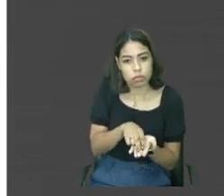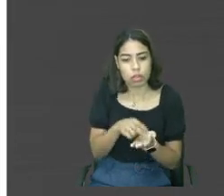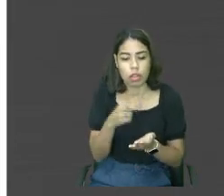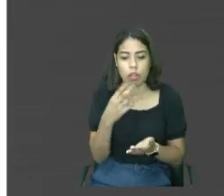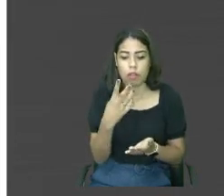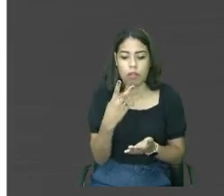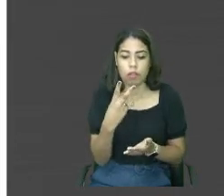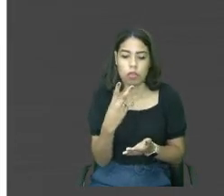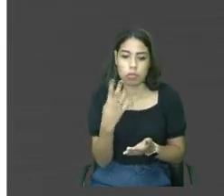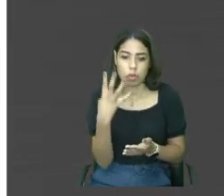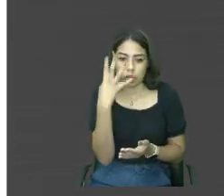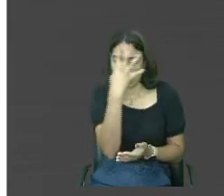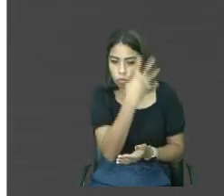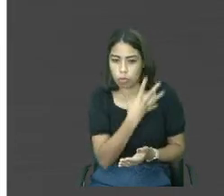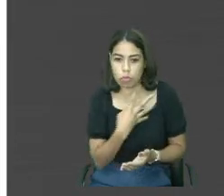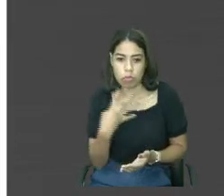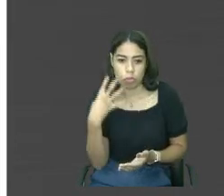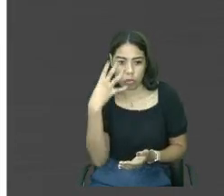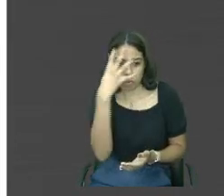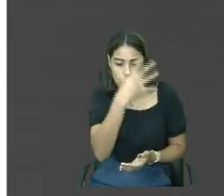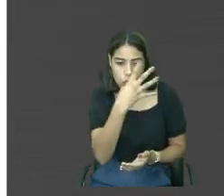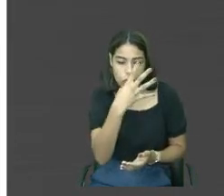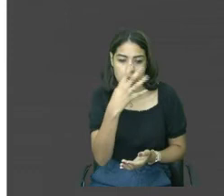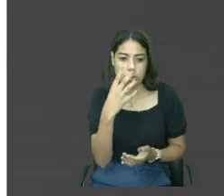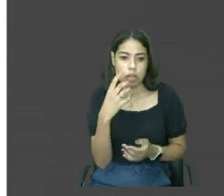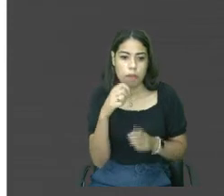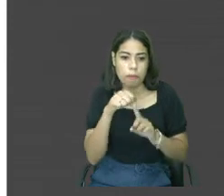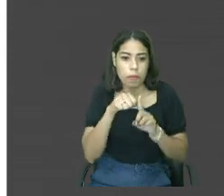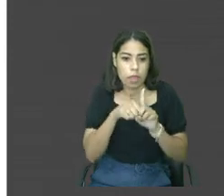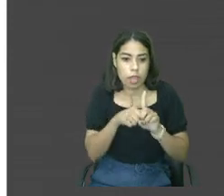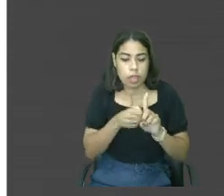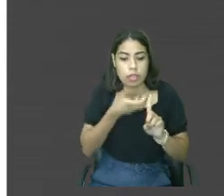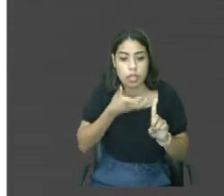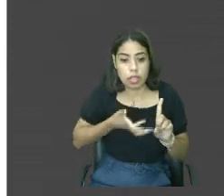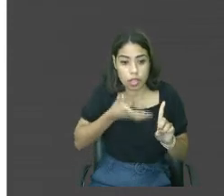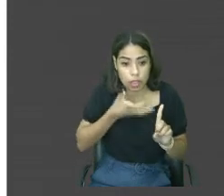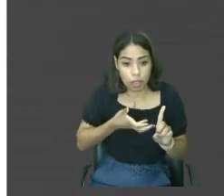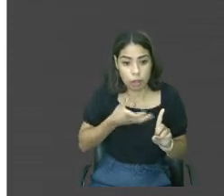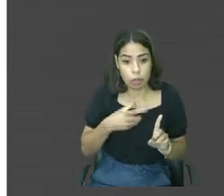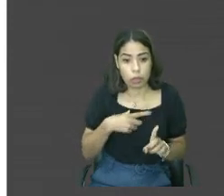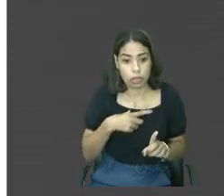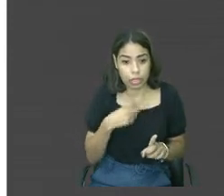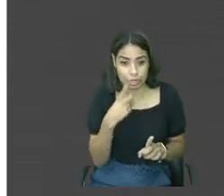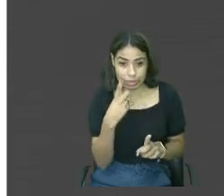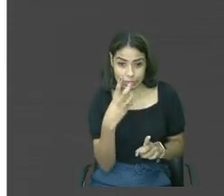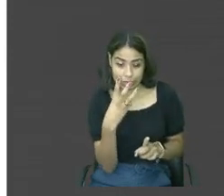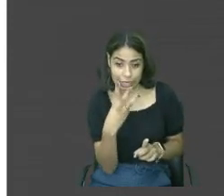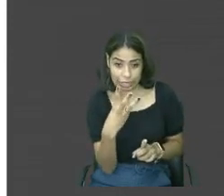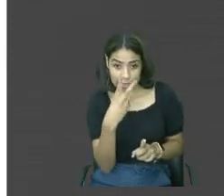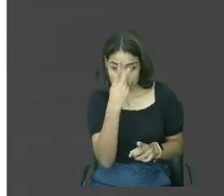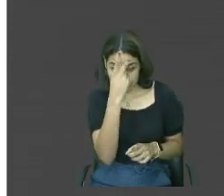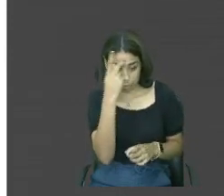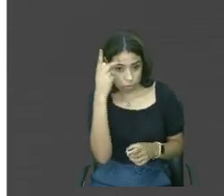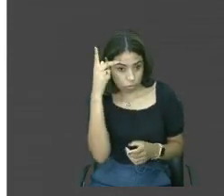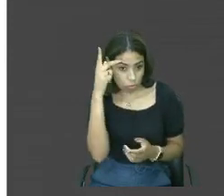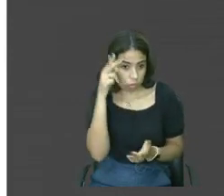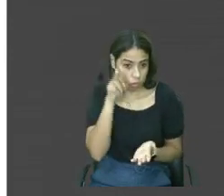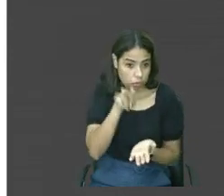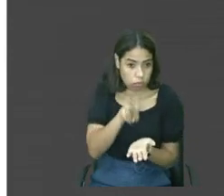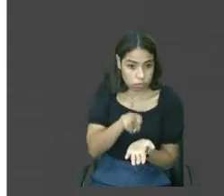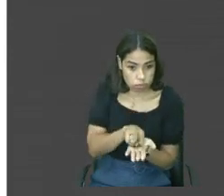gente tem ali em dezembro 13 pacientes, numa média de permanência de 3 dias, né, por